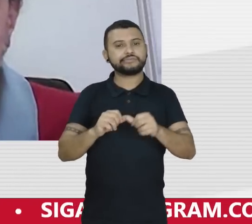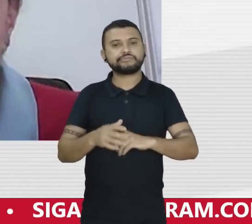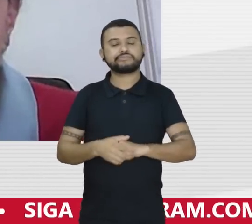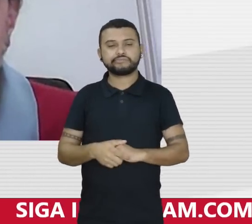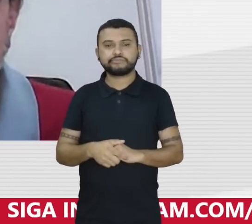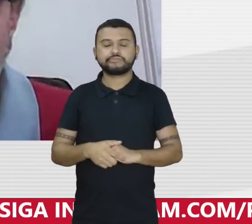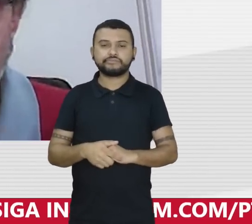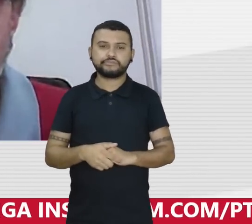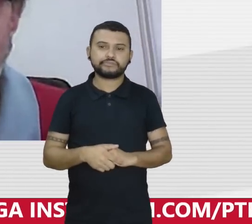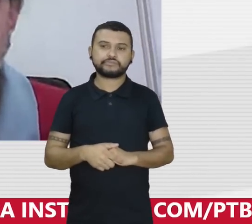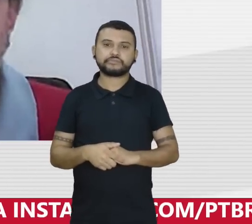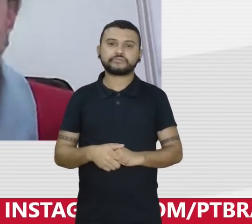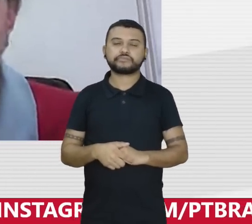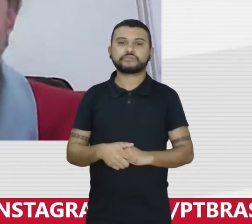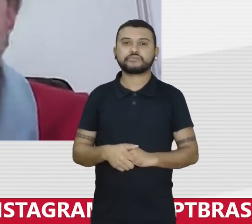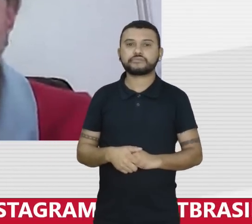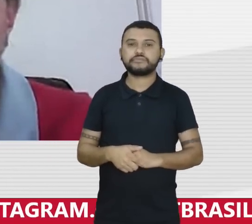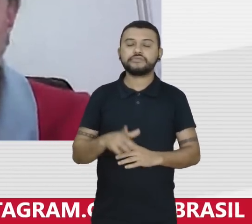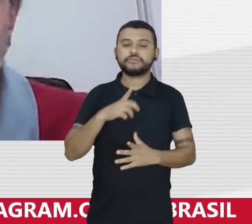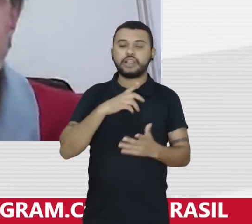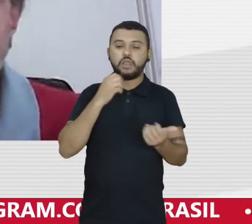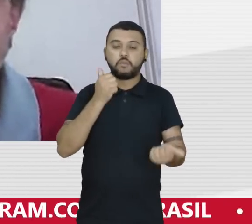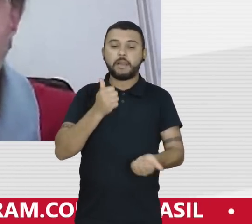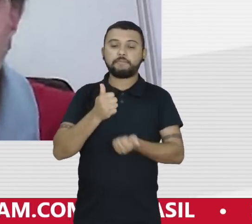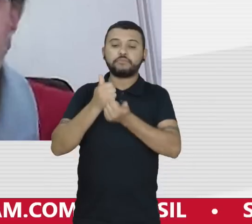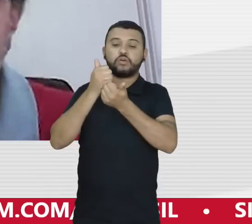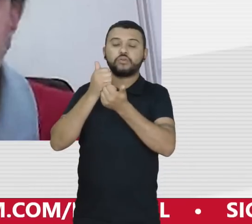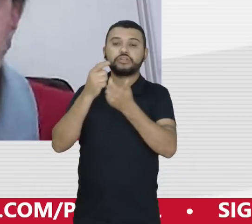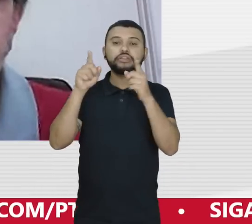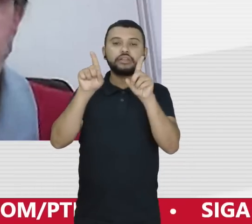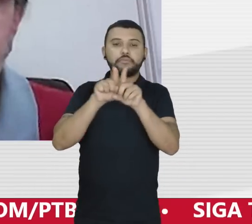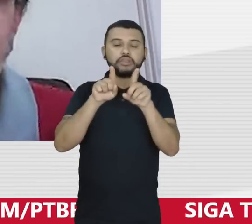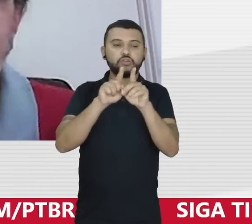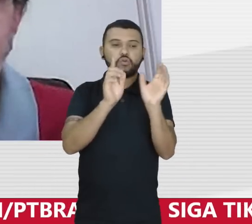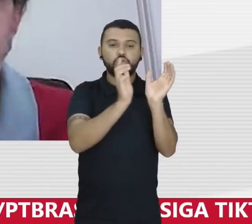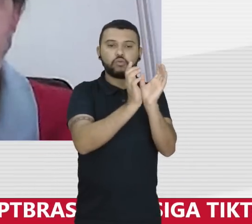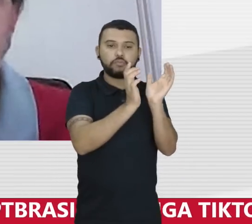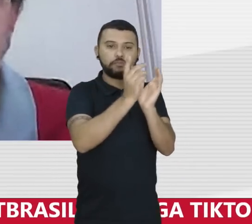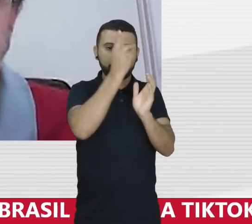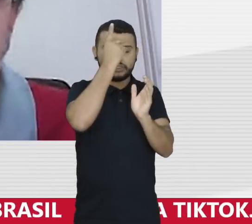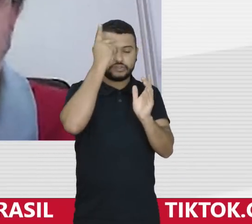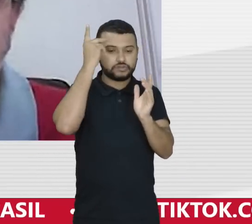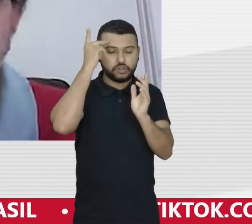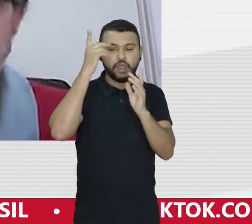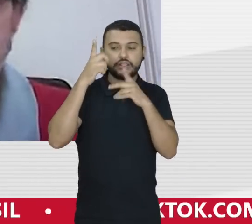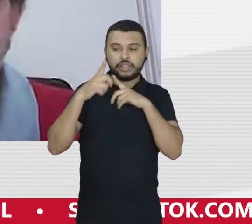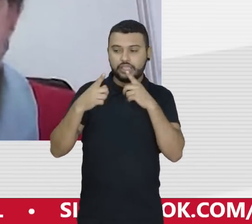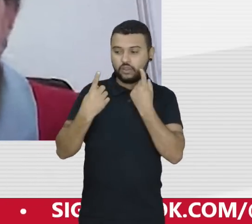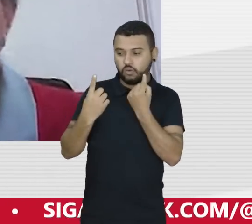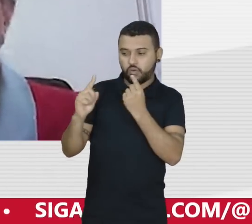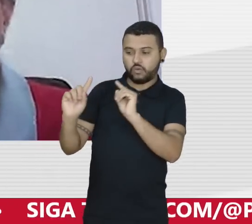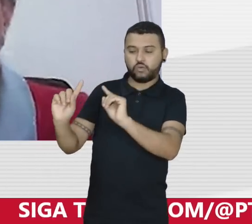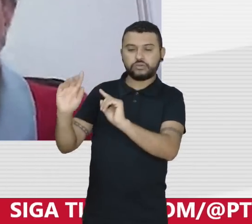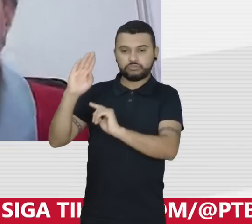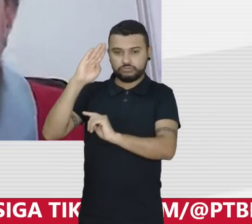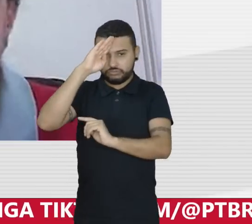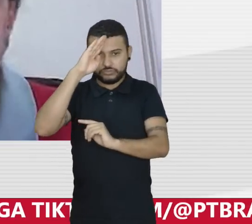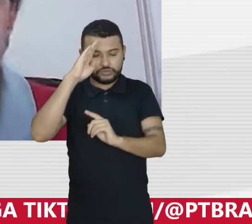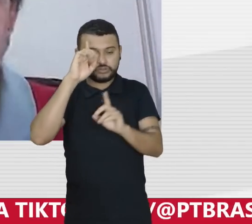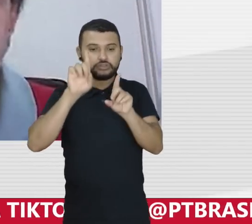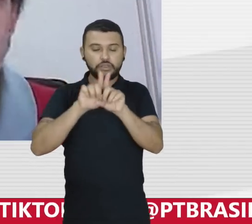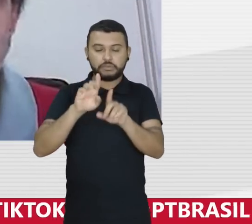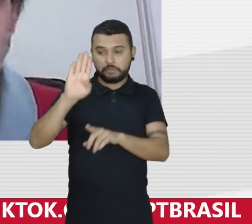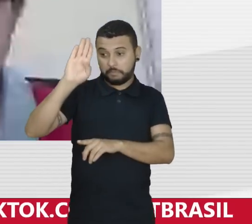inclusive, o apoio, acredito, de uma parcela que, com certeza, é crítica à aventura em que os militares